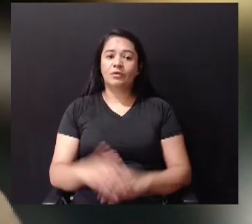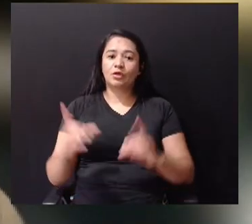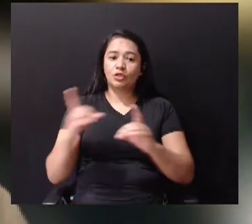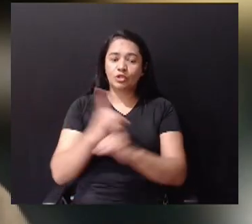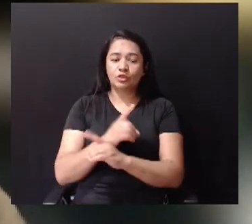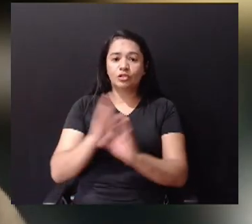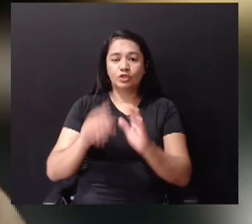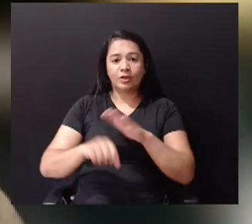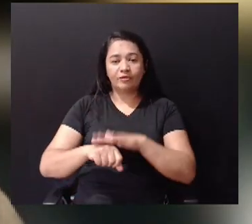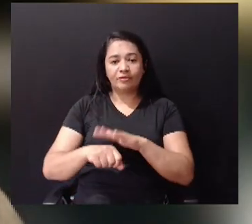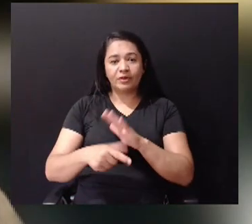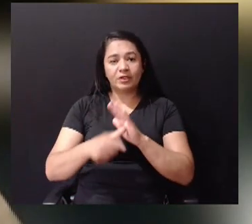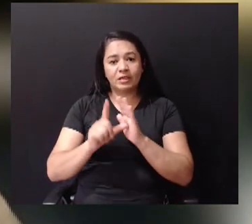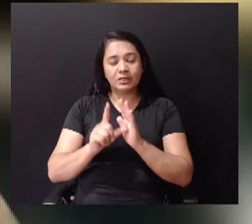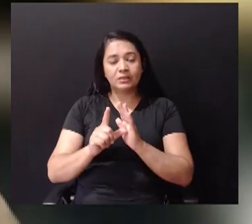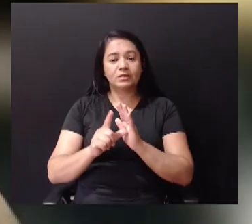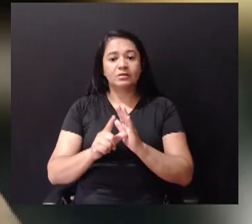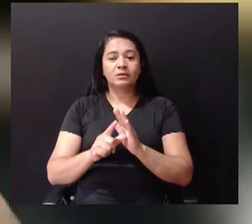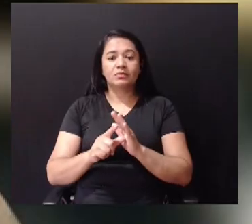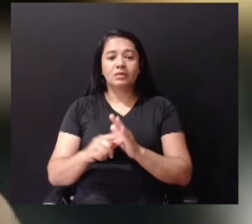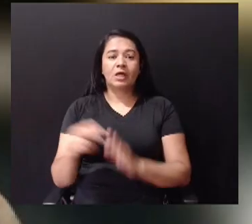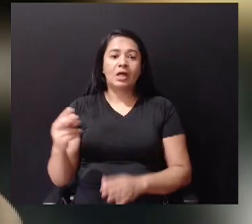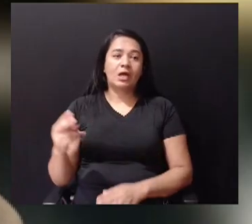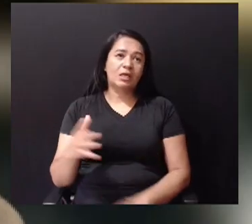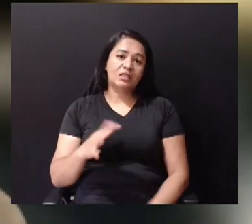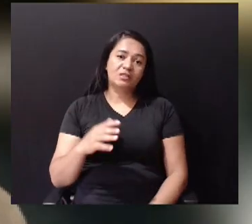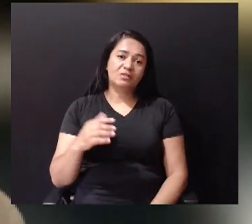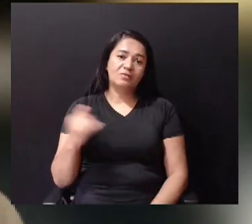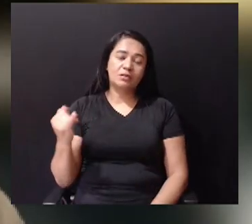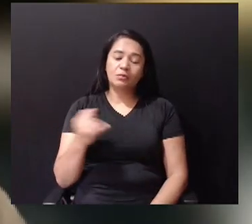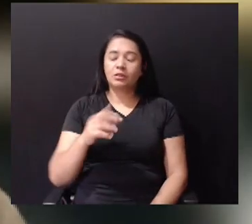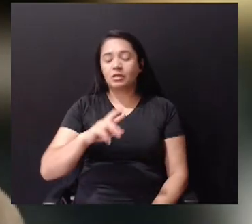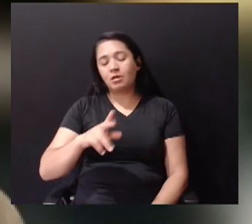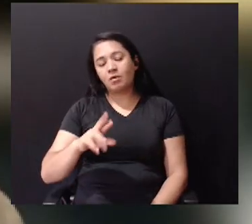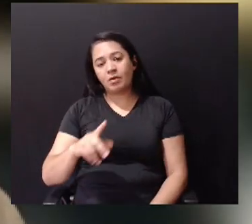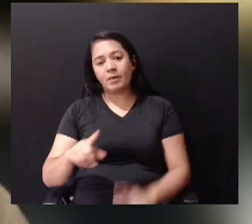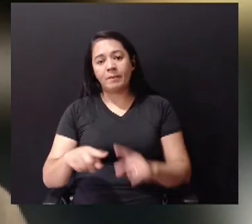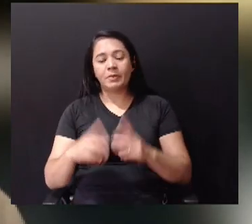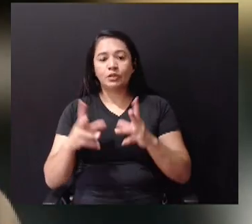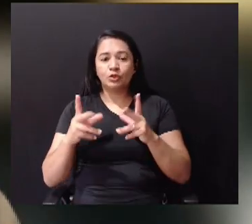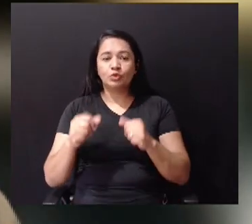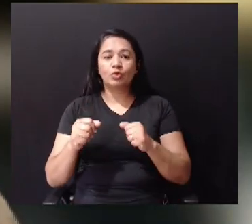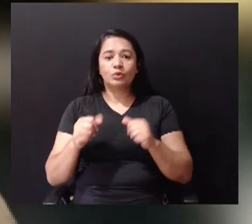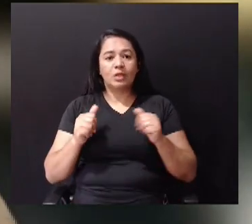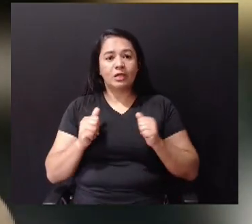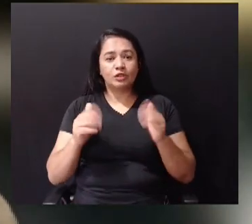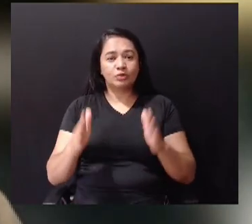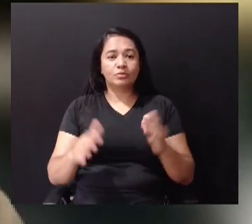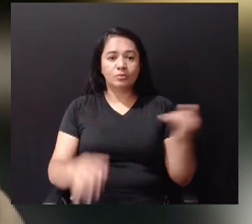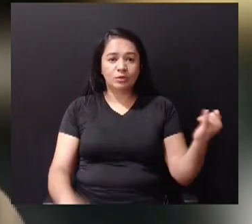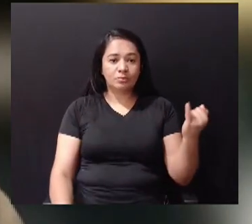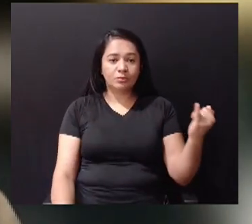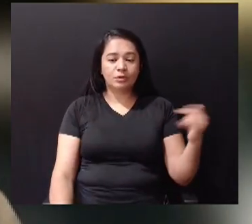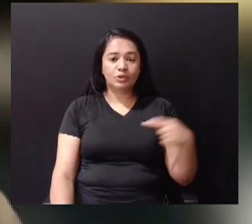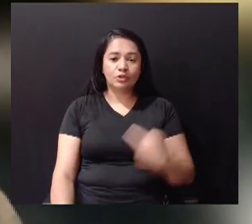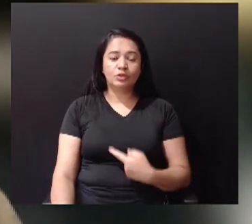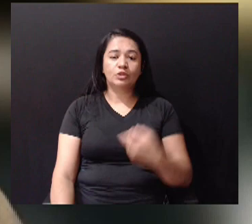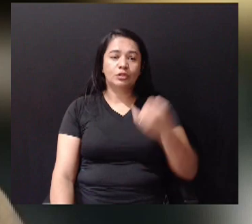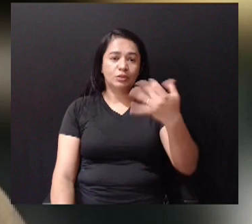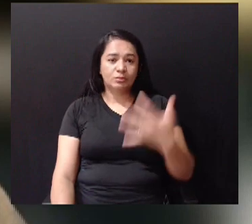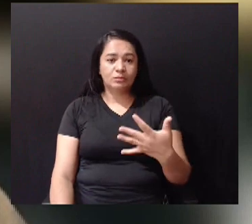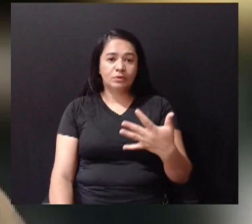menos precoce, às vezes não é tão importante dependendo da doença, mas todos os passos são importantes, como a gente demonstrou aqui